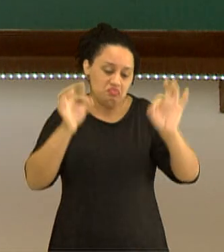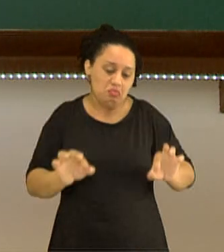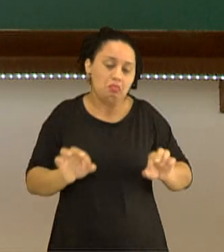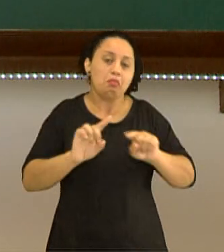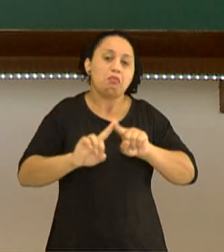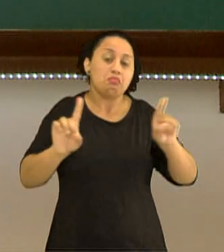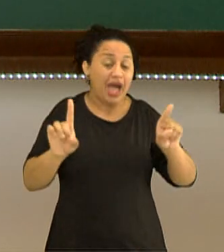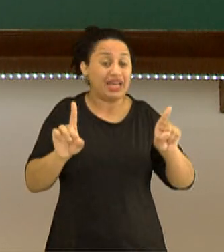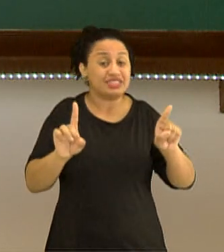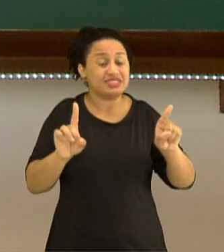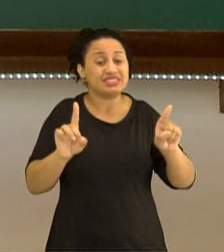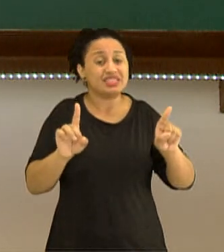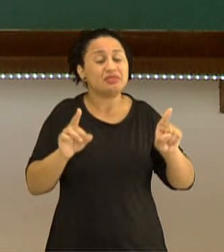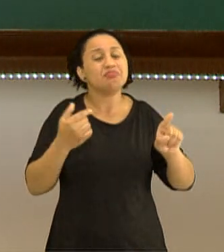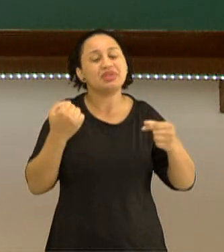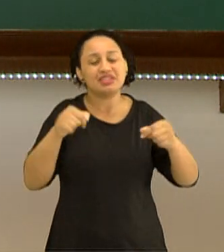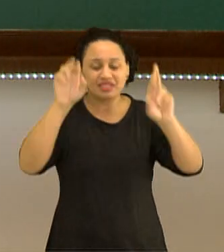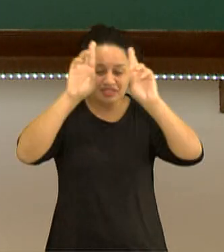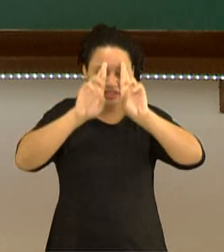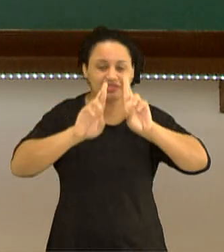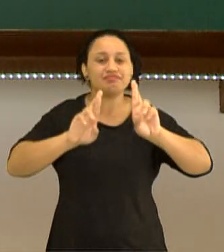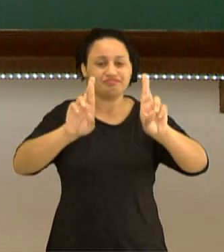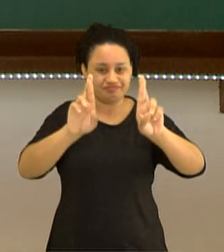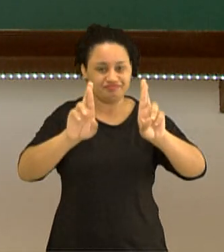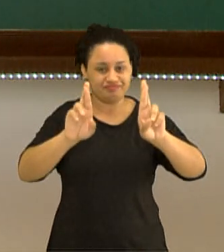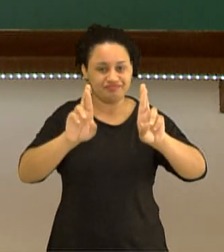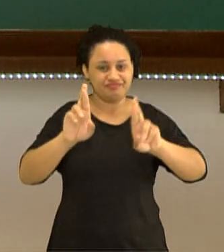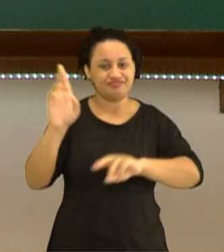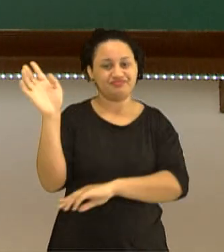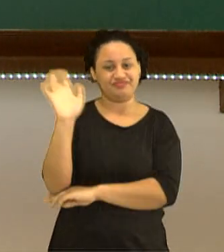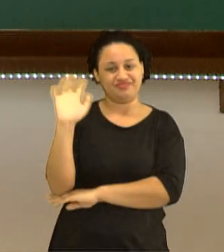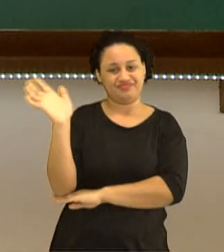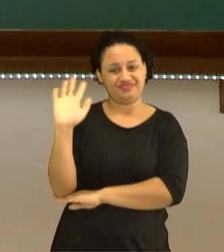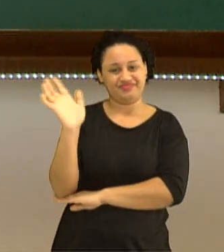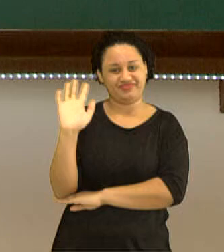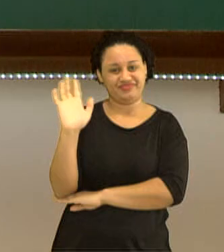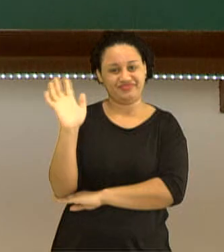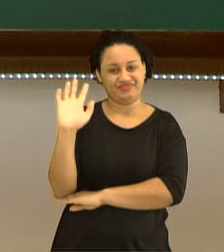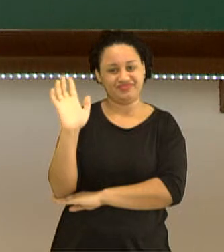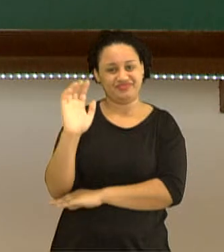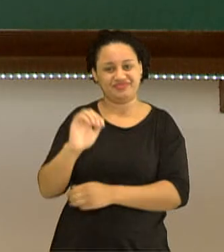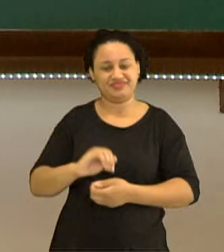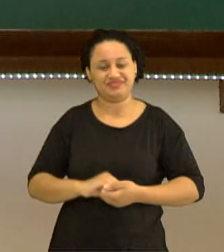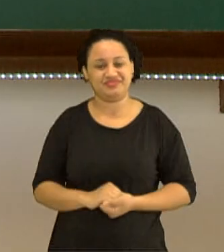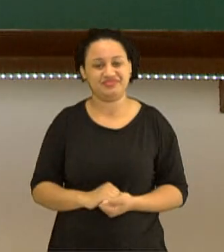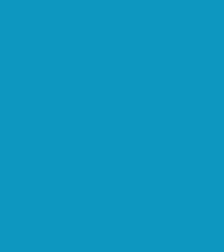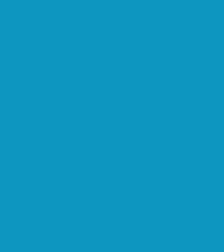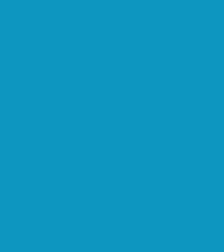não puder ser amor, seja pelo menos respeito. Até a próxima aula!